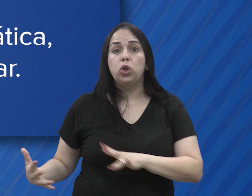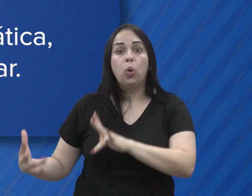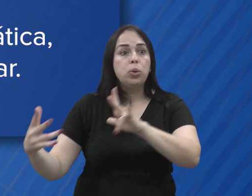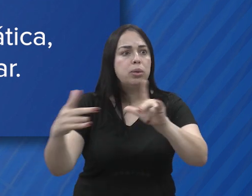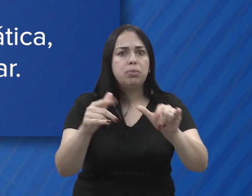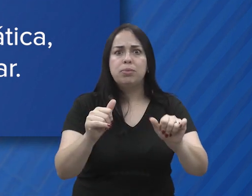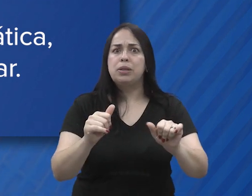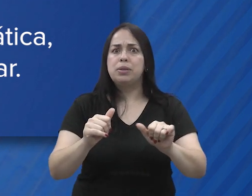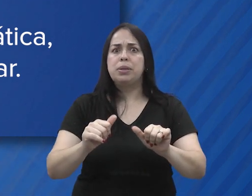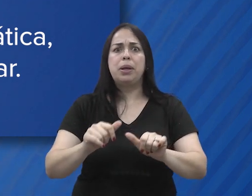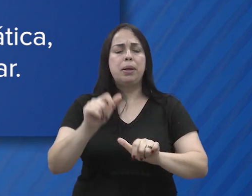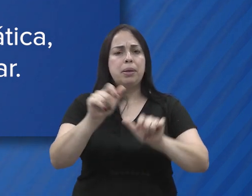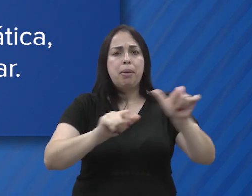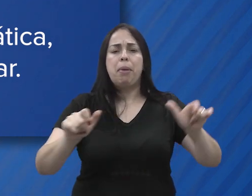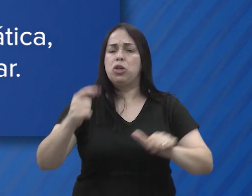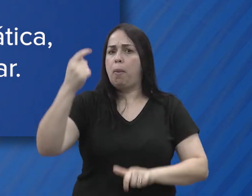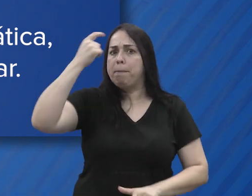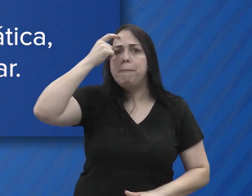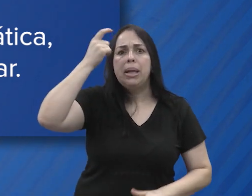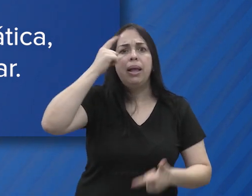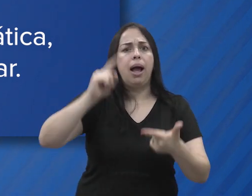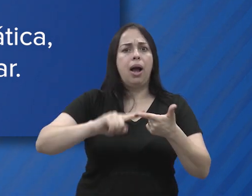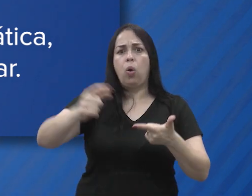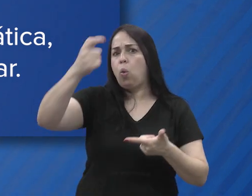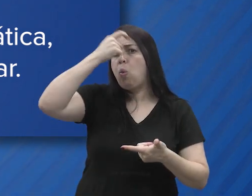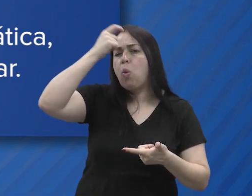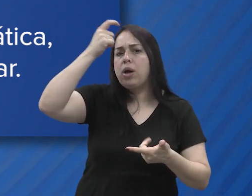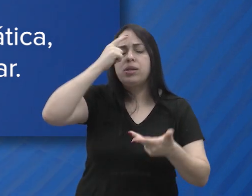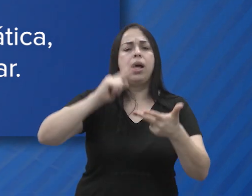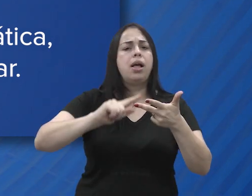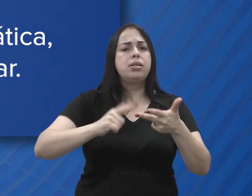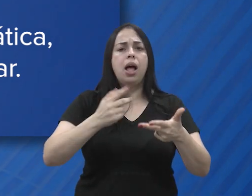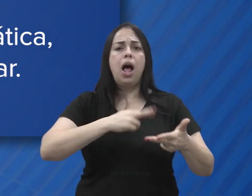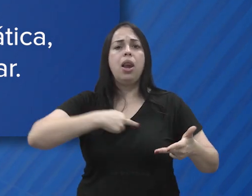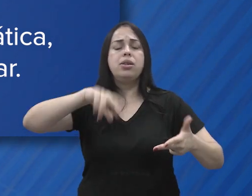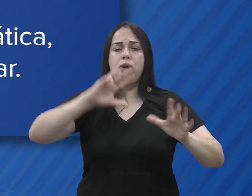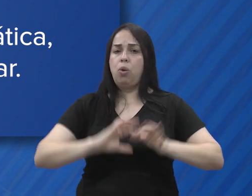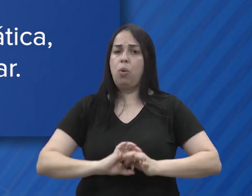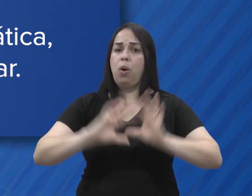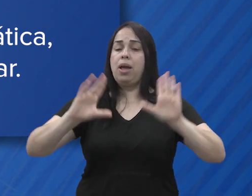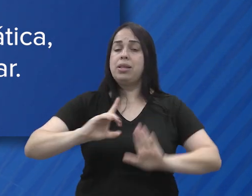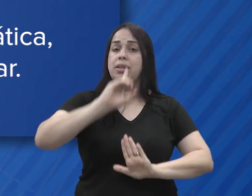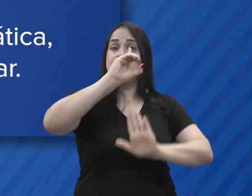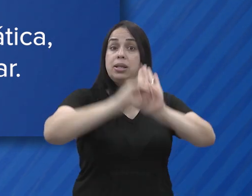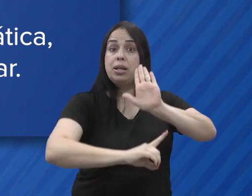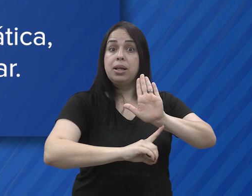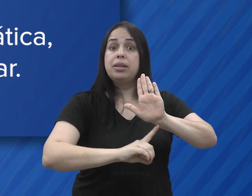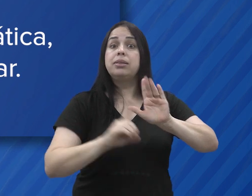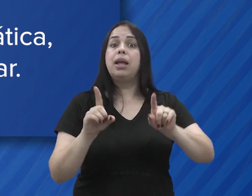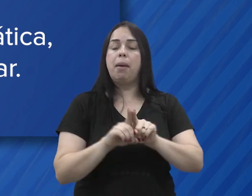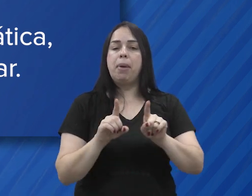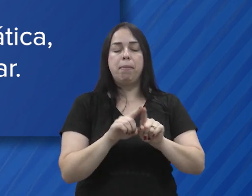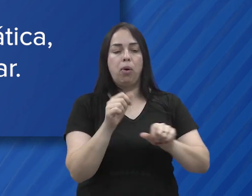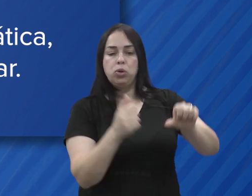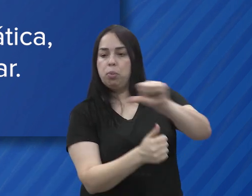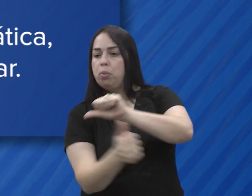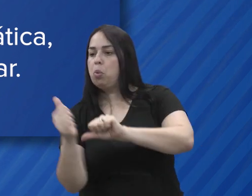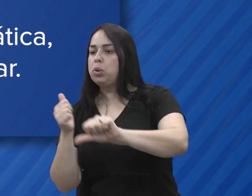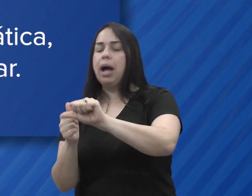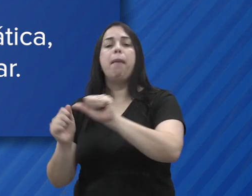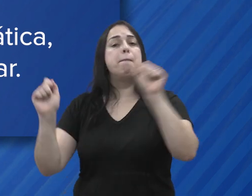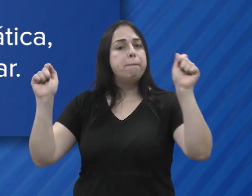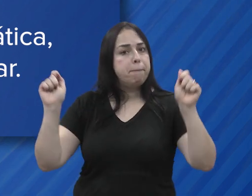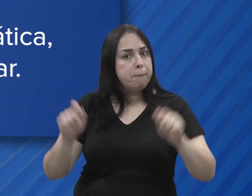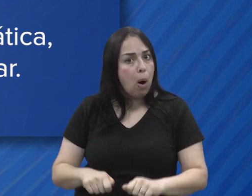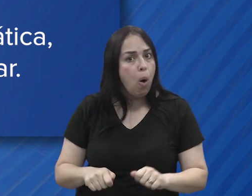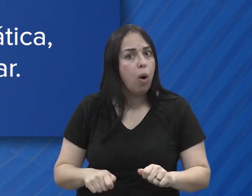ser humano tem direito à liberdade de pensamento, consciência e religião. Esse direito inclui a liberdade de mudar de religião